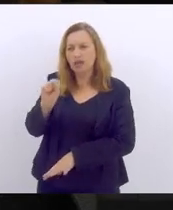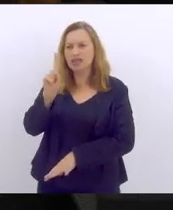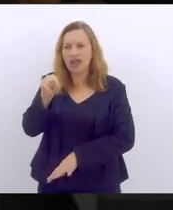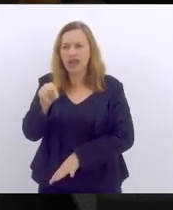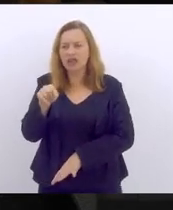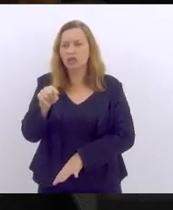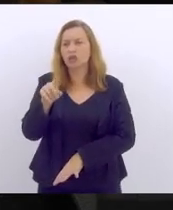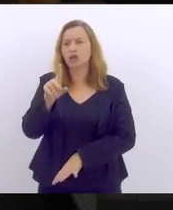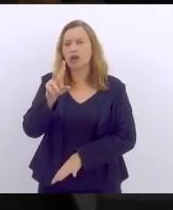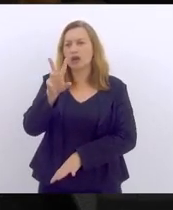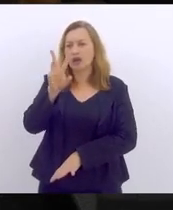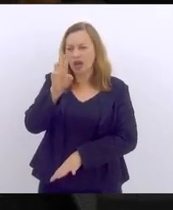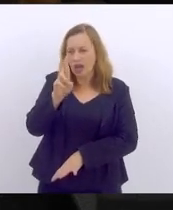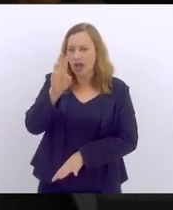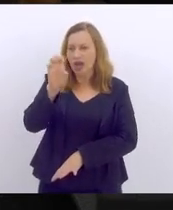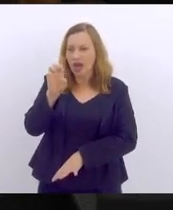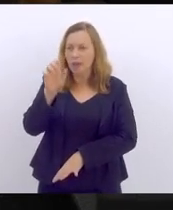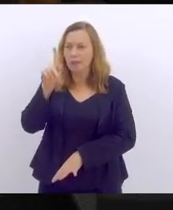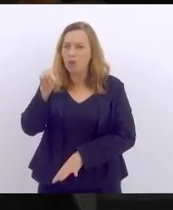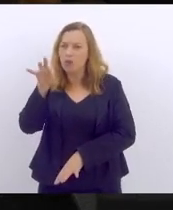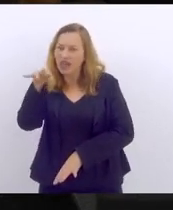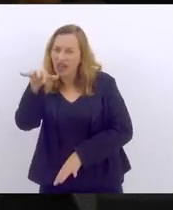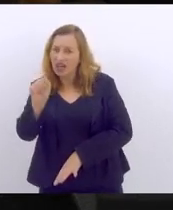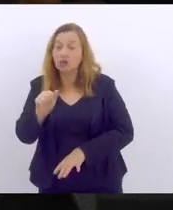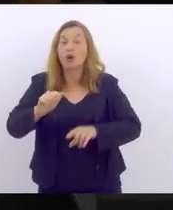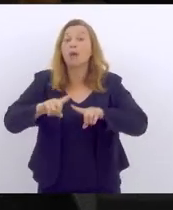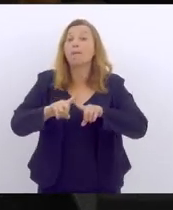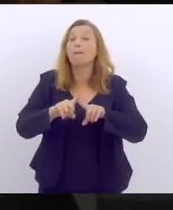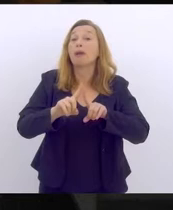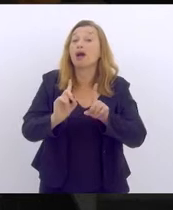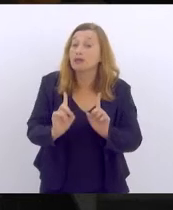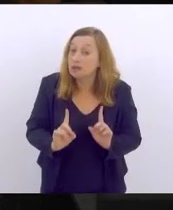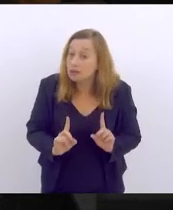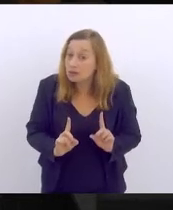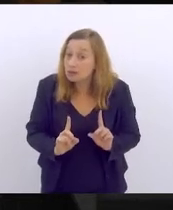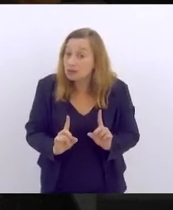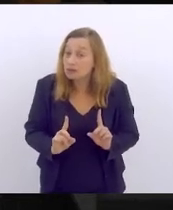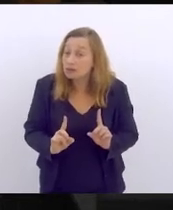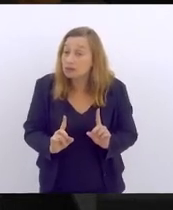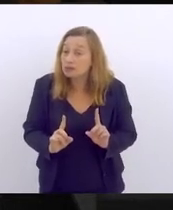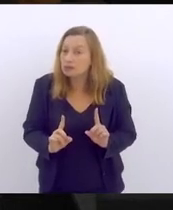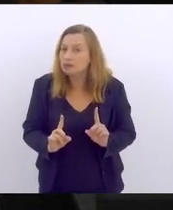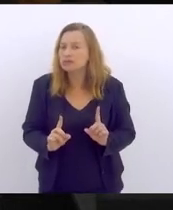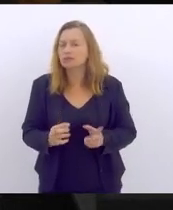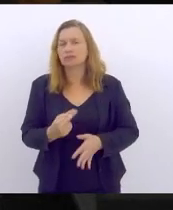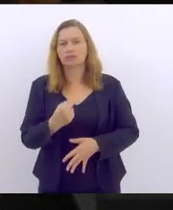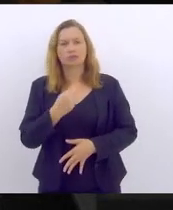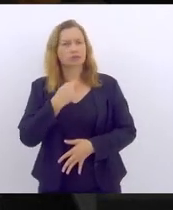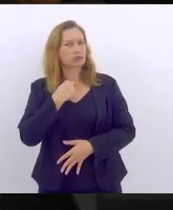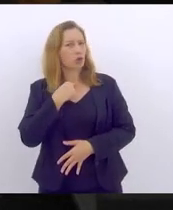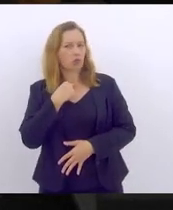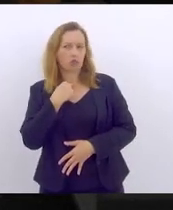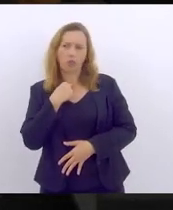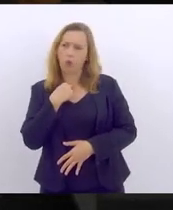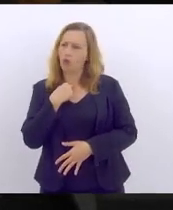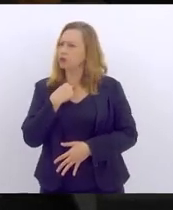Republicano mas isto não pode